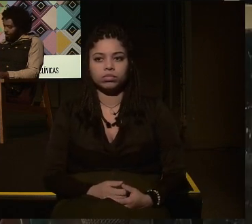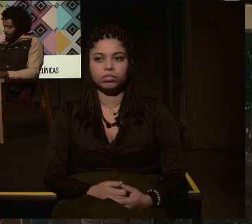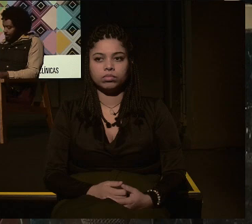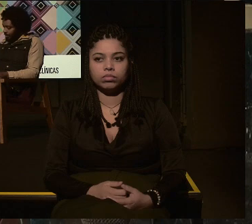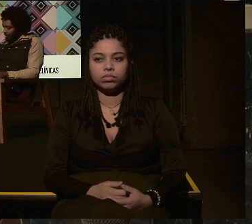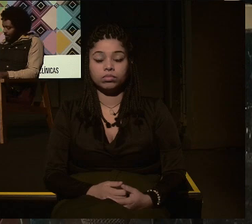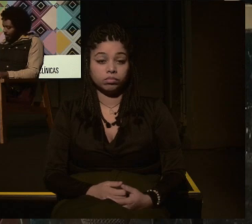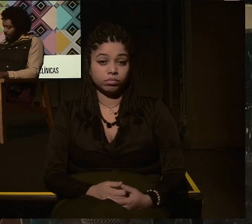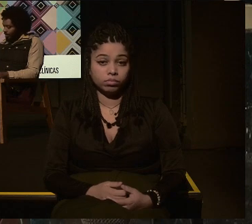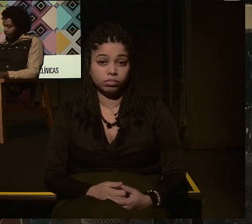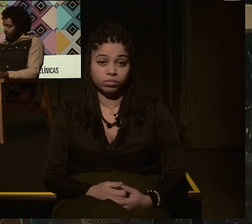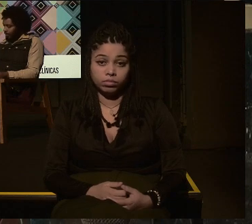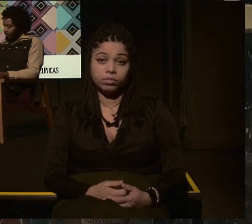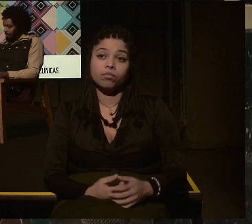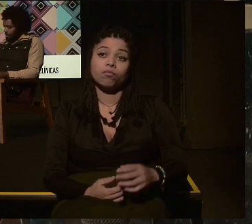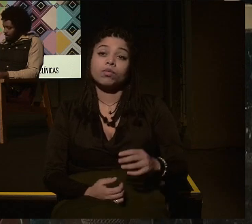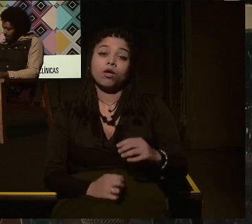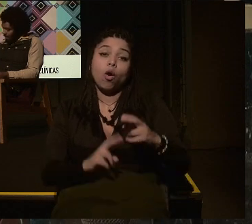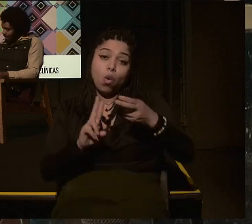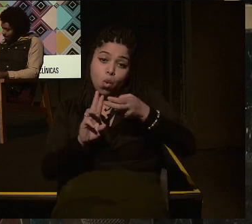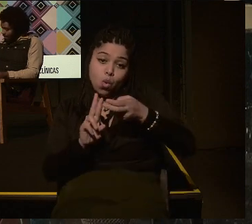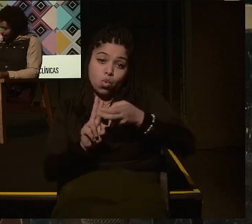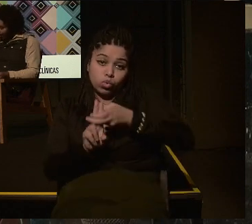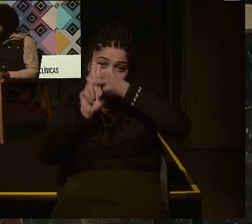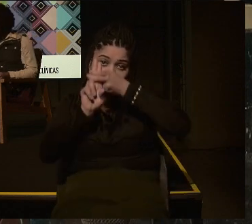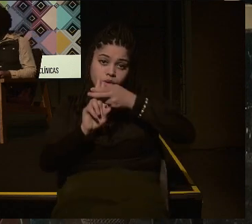o SUS, em especial na cidade de São Paulo,